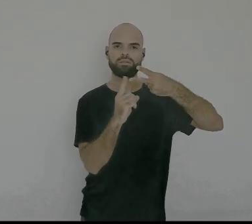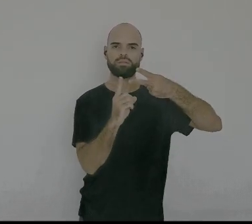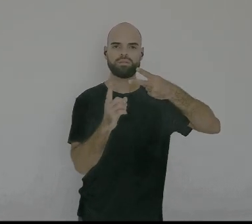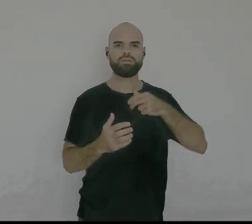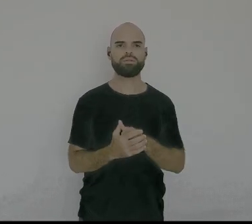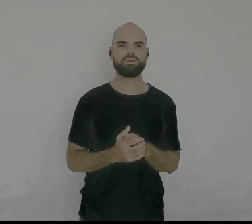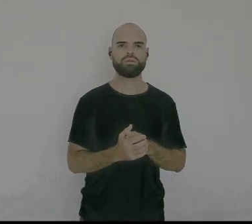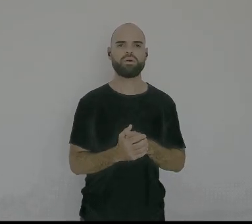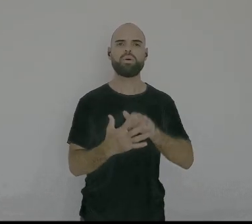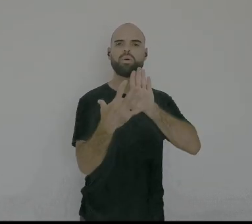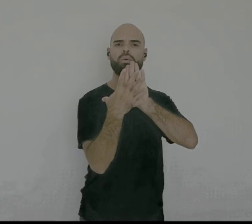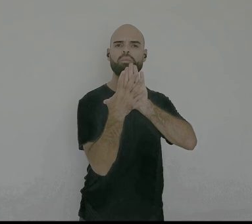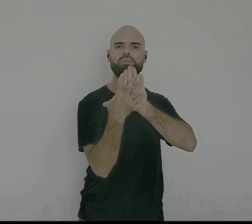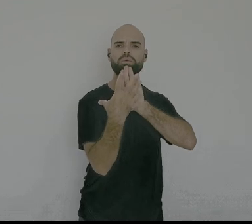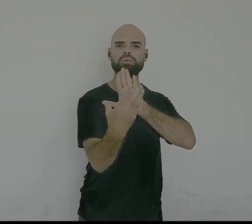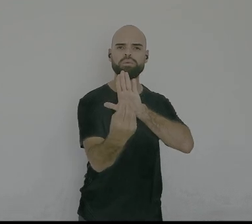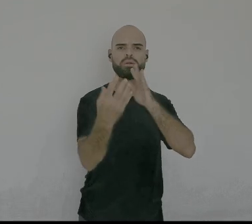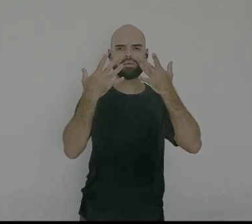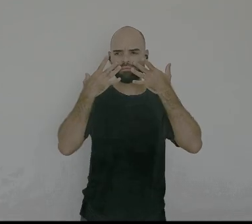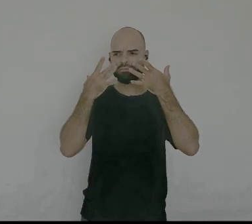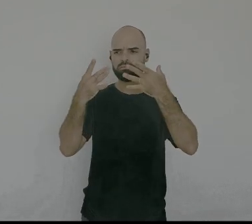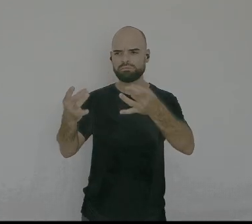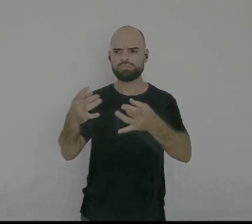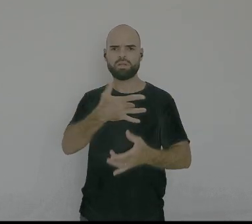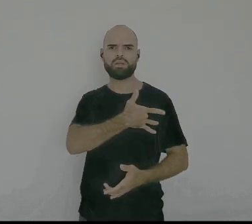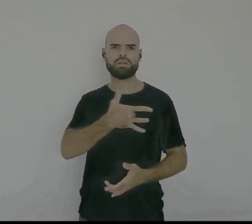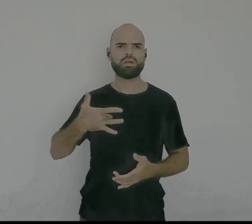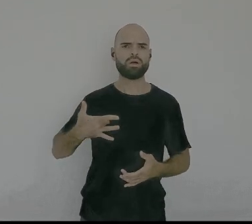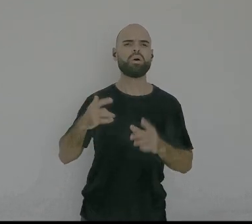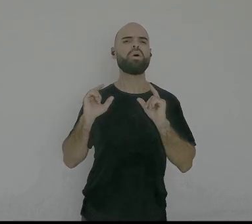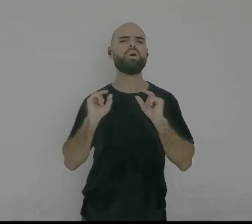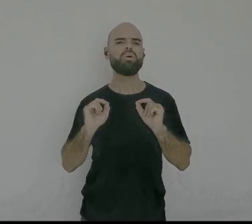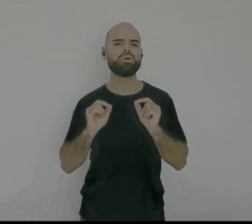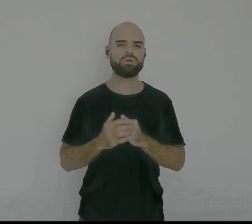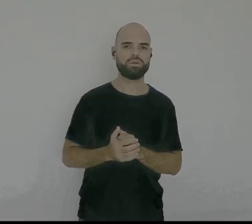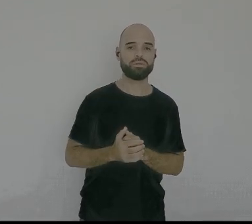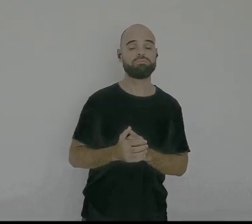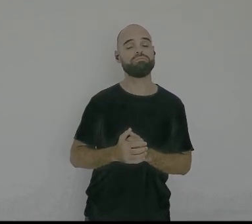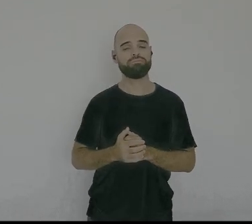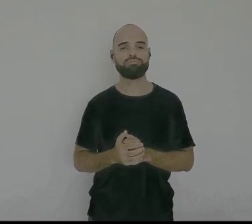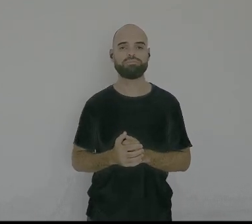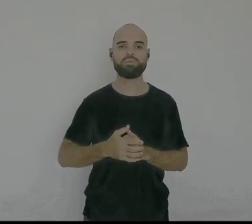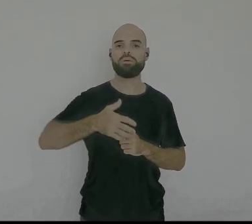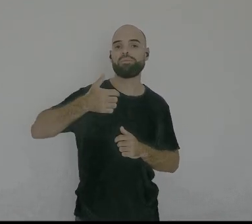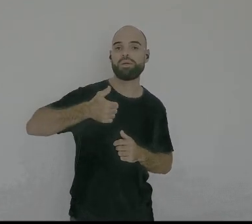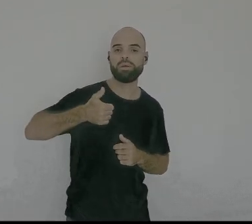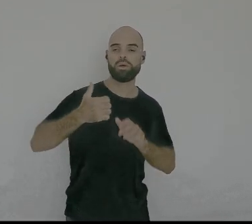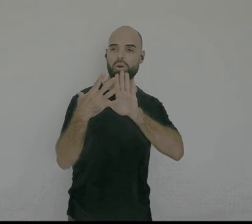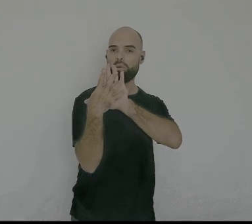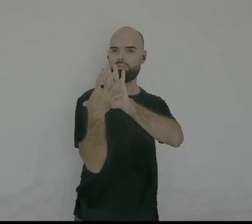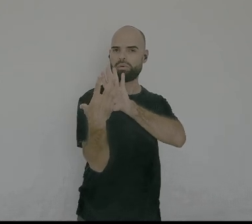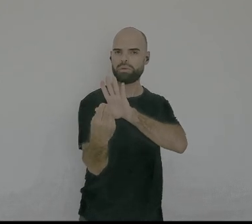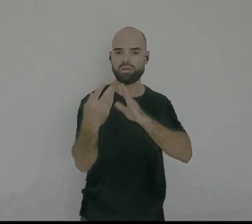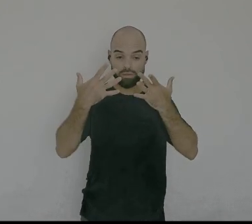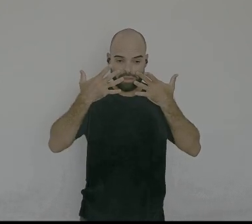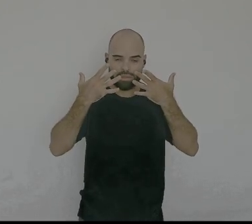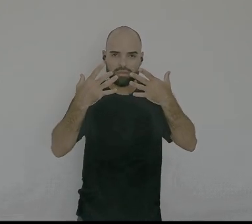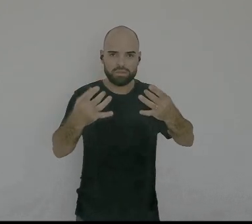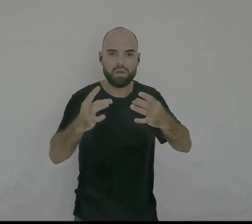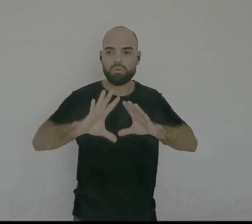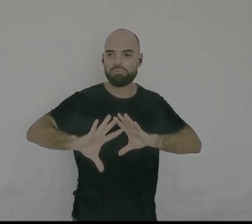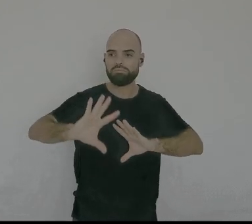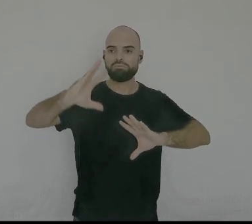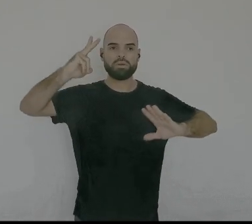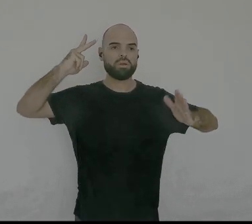O segundo elemento são os modelos de atenção à saúde. E aí nós trabalhamos com os modelos de atenção aos